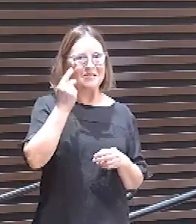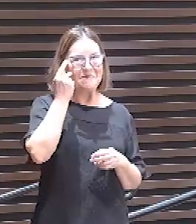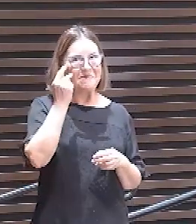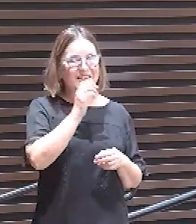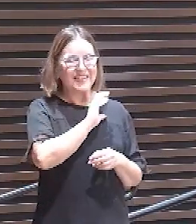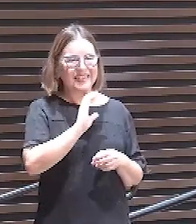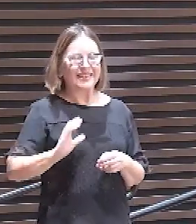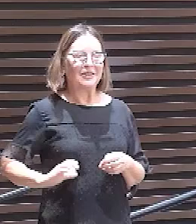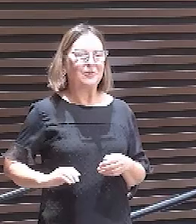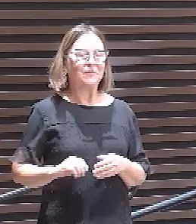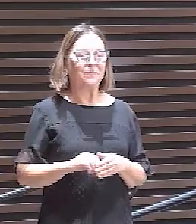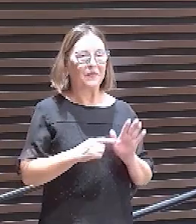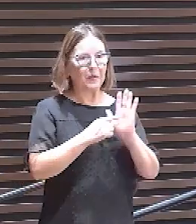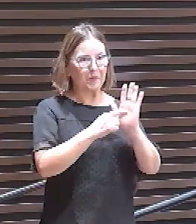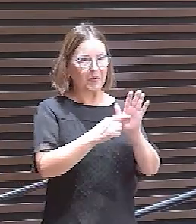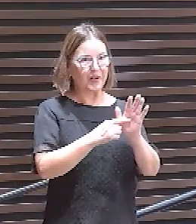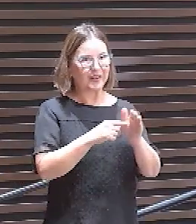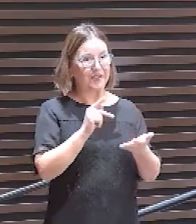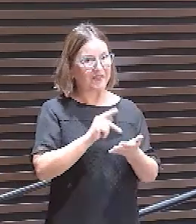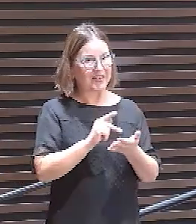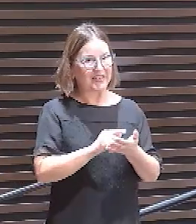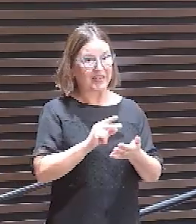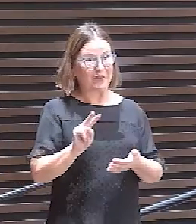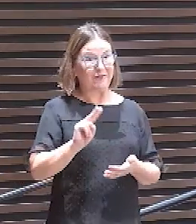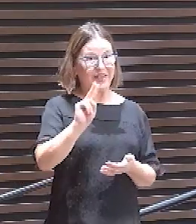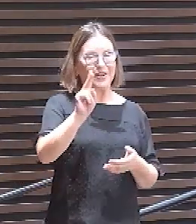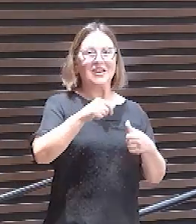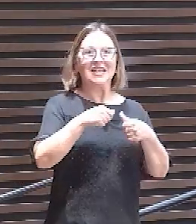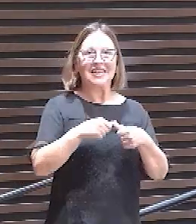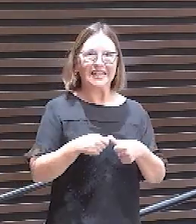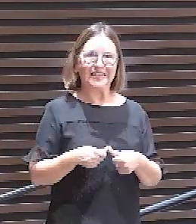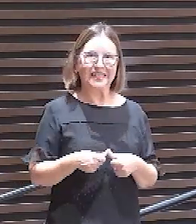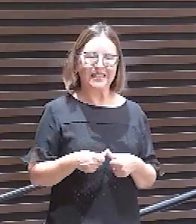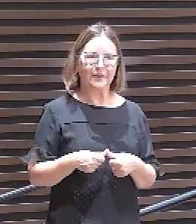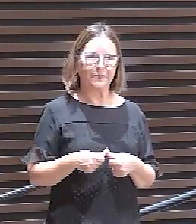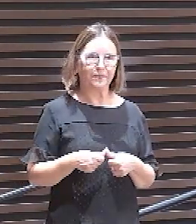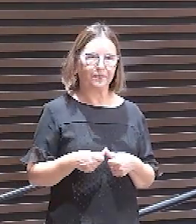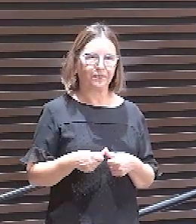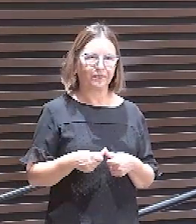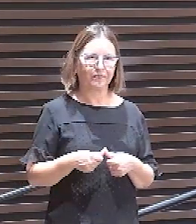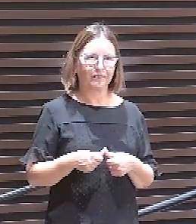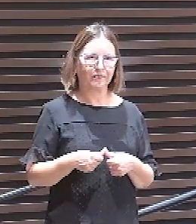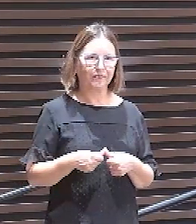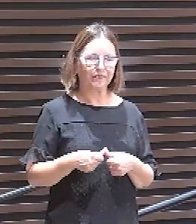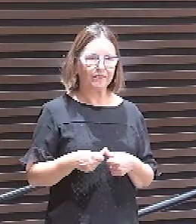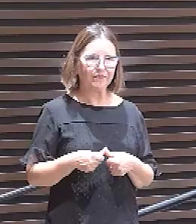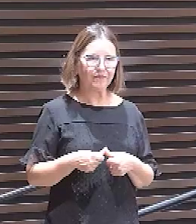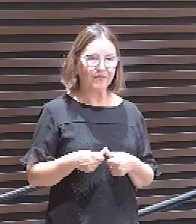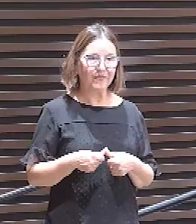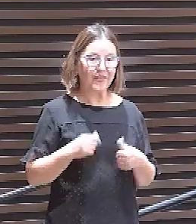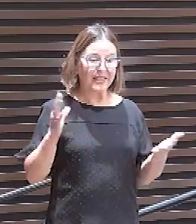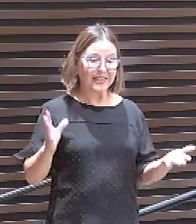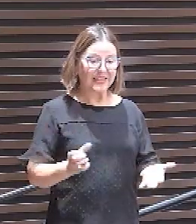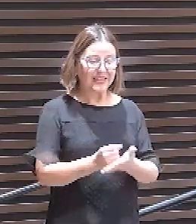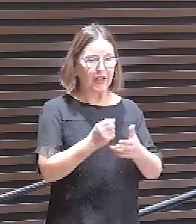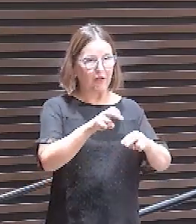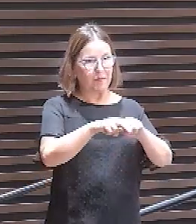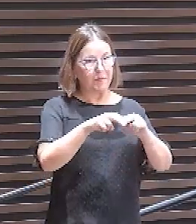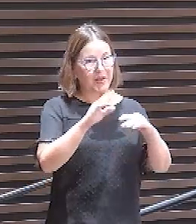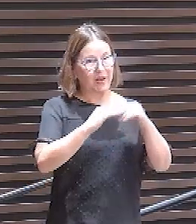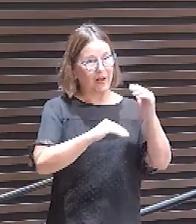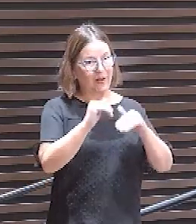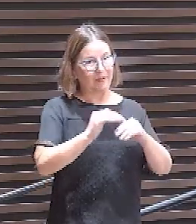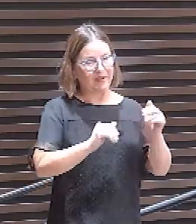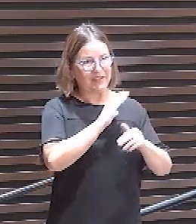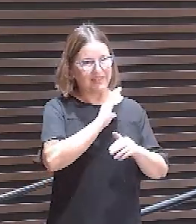Ele mostra que o verdadeiro valor é este. Ele foi arrebatado pela obra de Cristo deste mundo